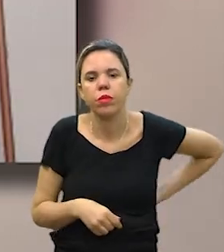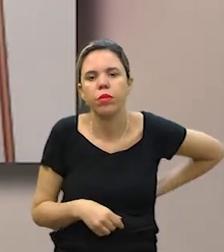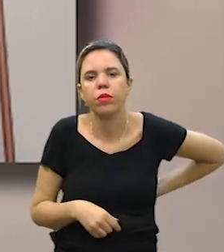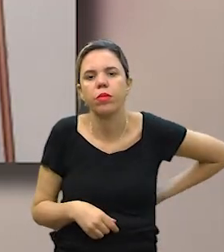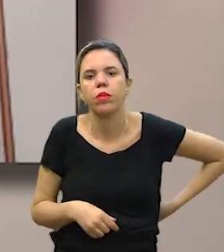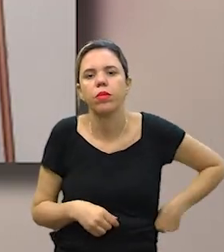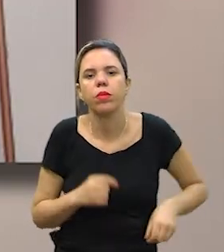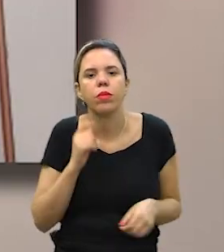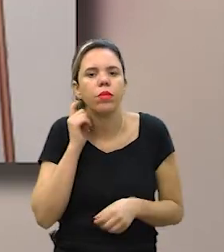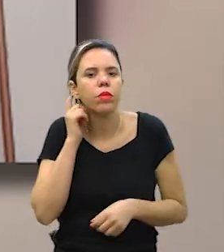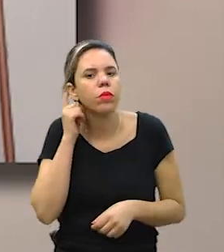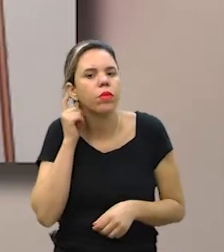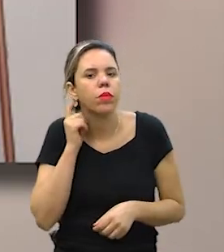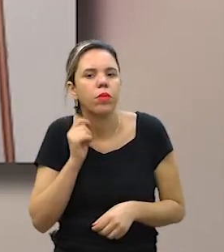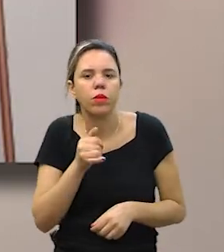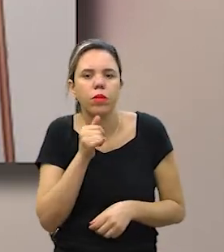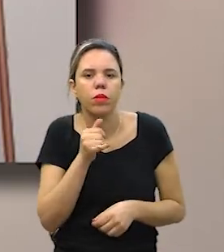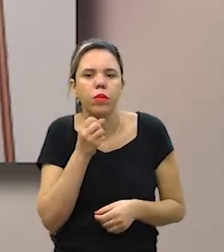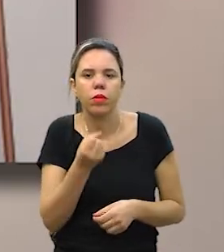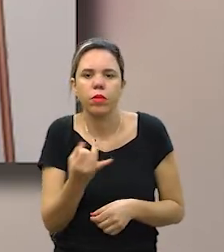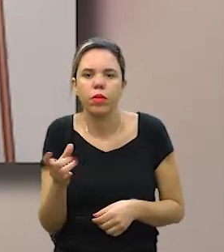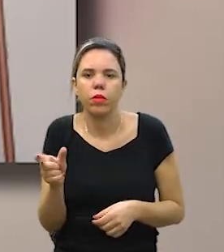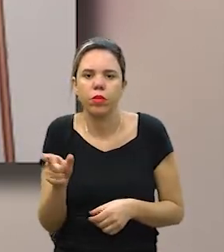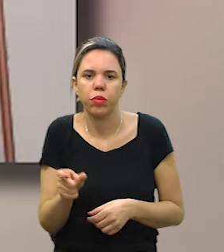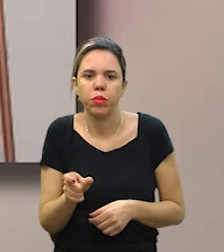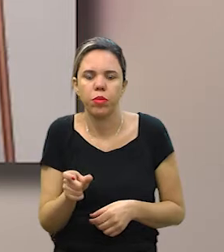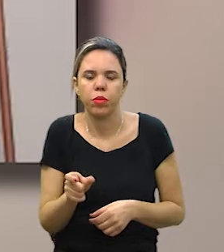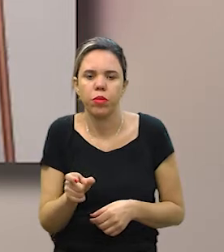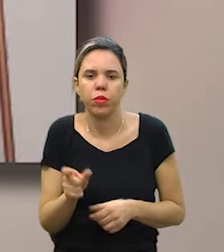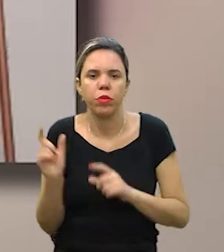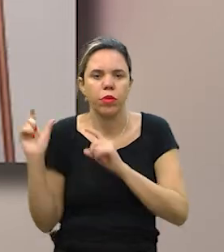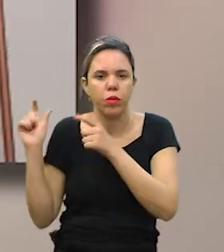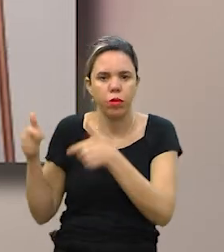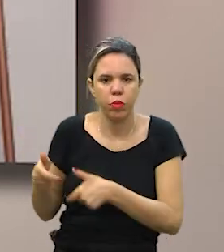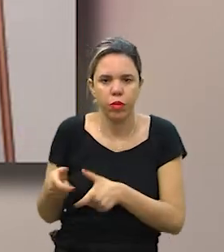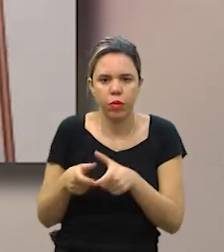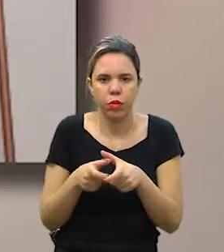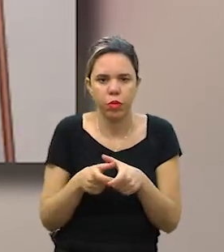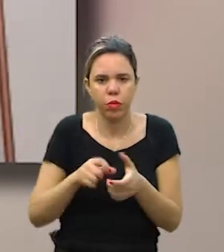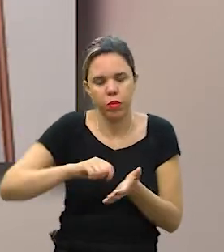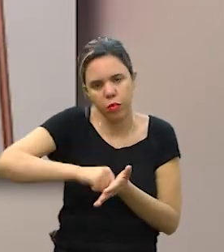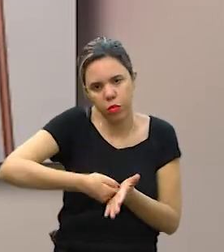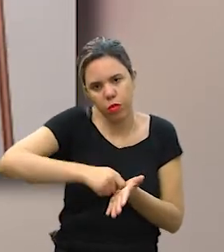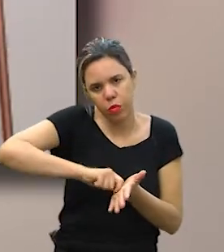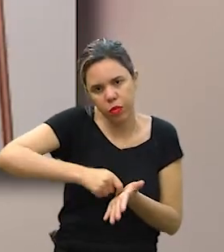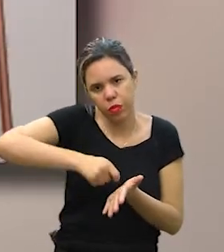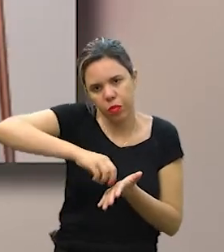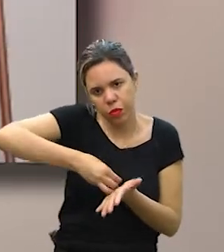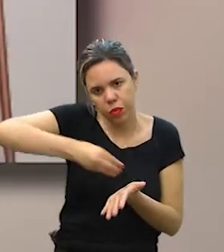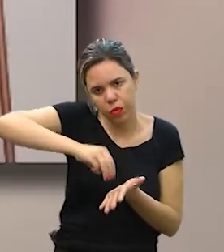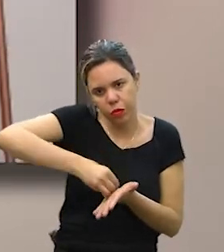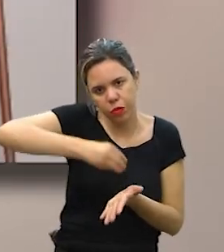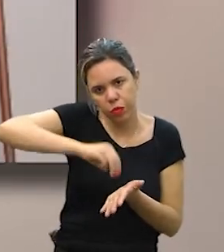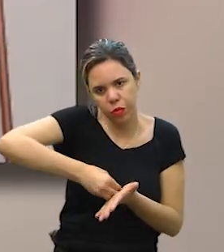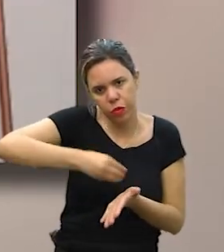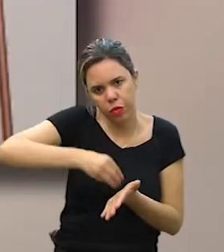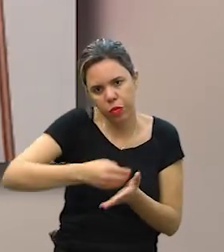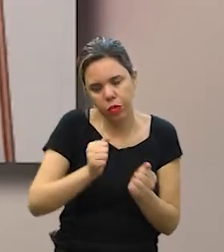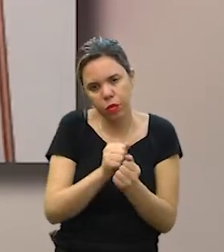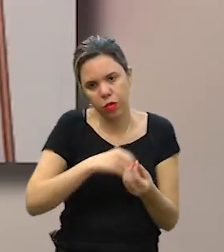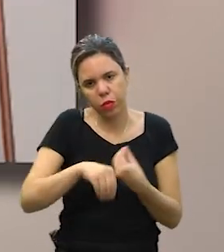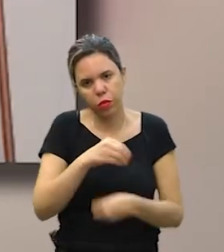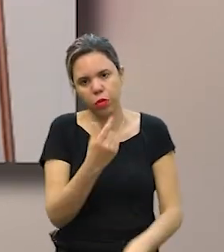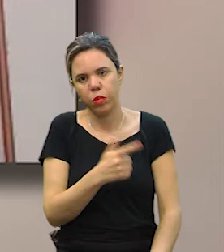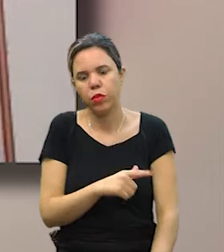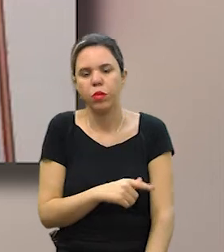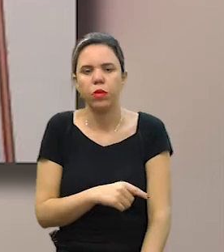você dá uma quantidade do método tradicional, amassado da papa, por exemplo,